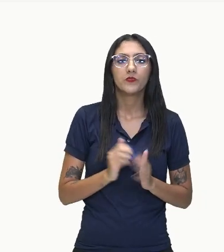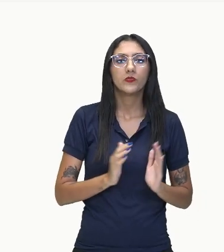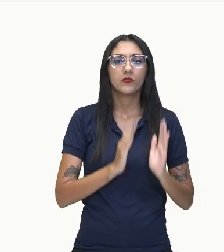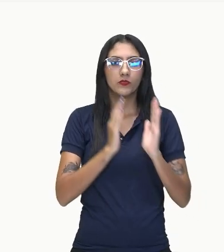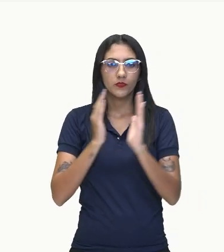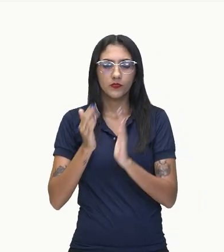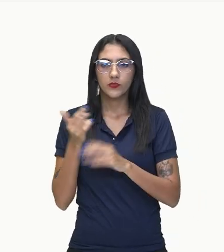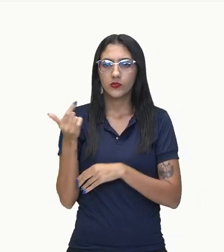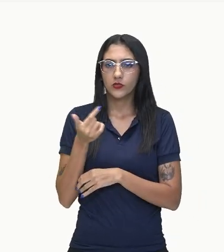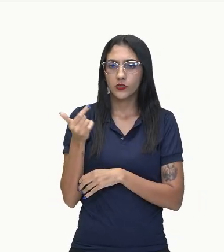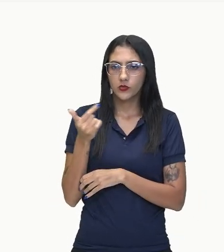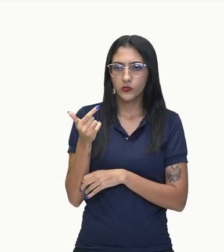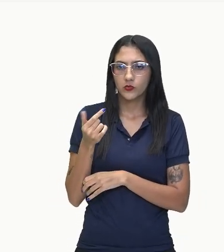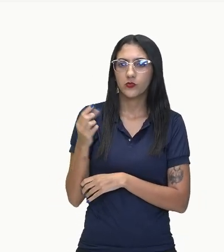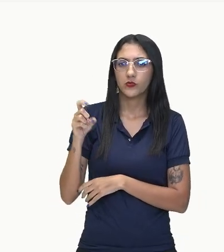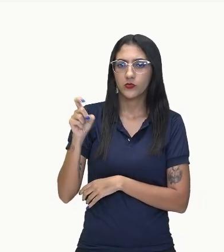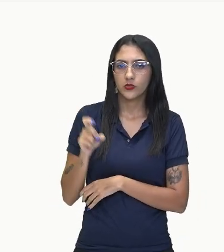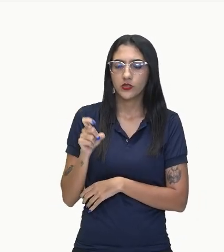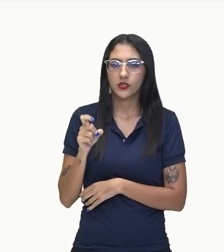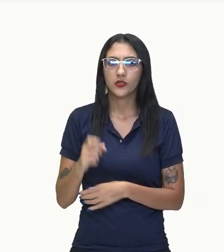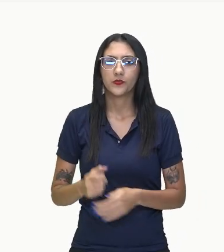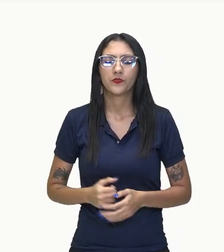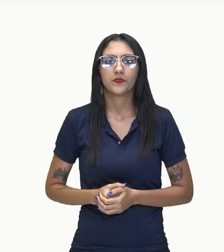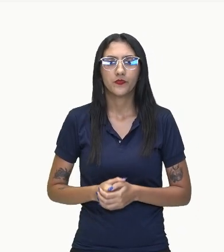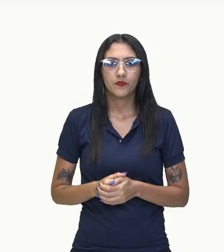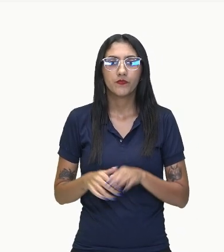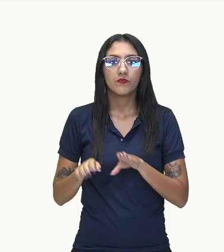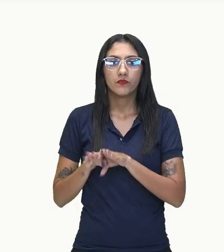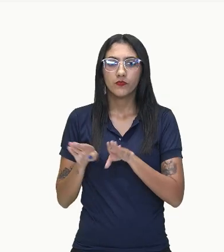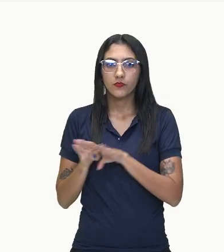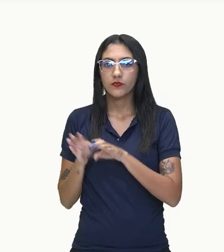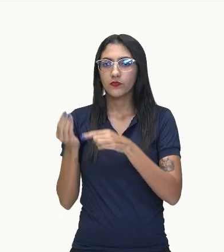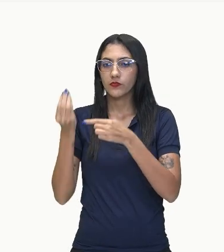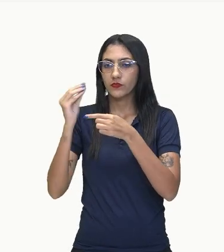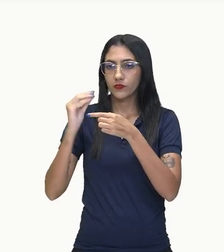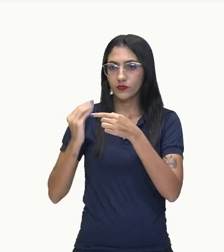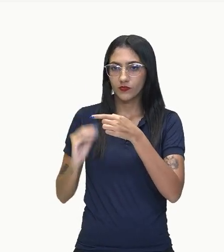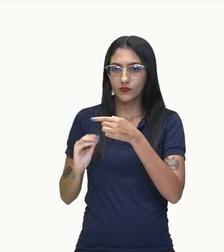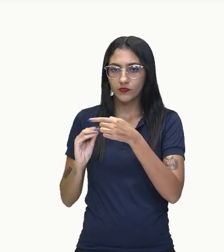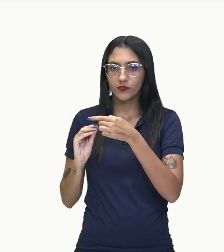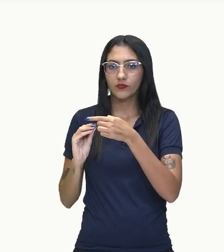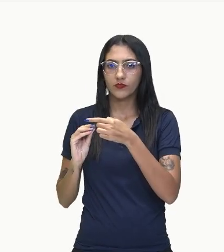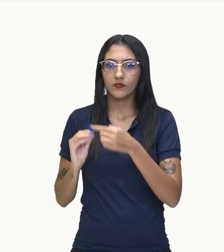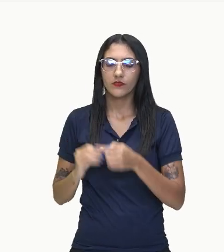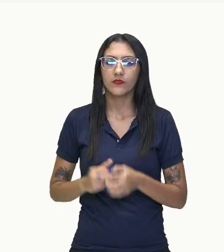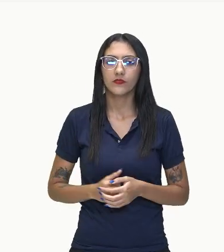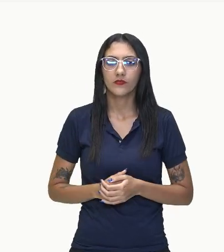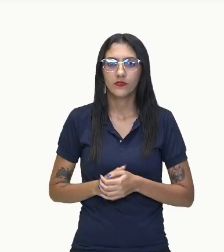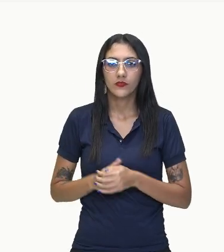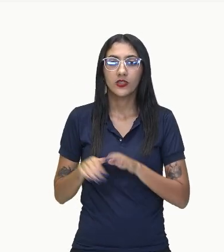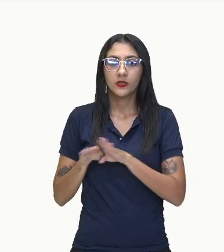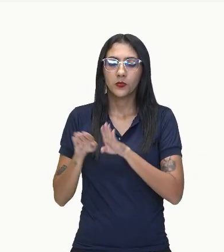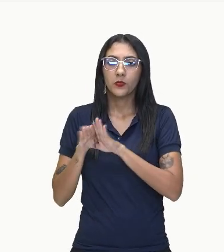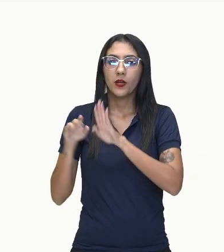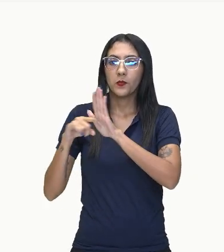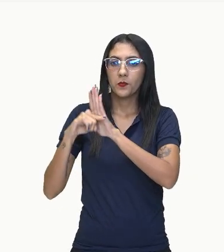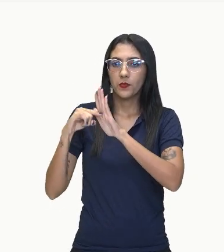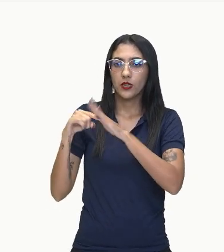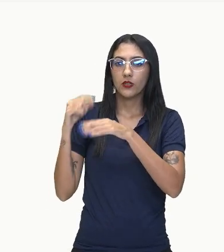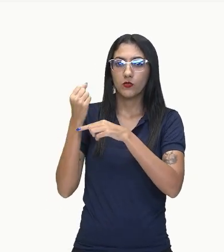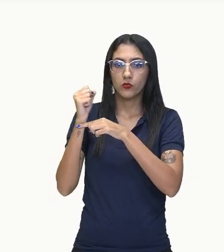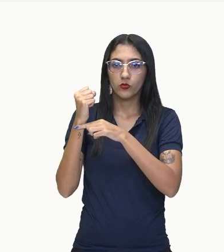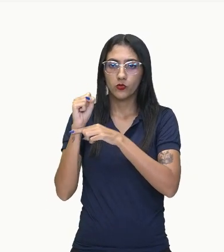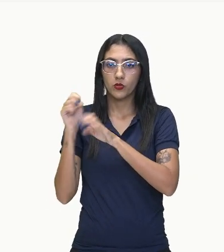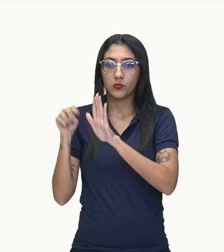zero vai ser menos 7 menos 1 dividido por menos 2, que é menos 8 sobre menos